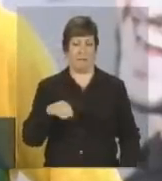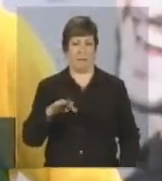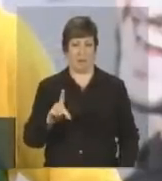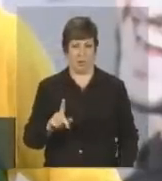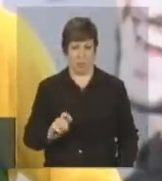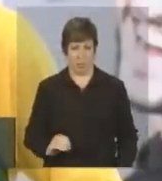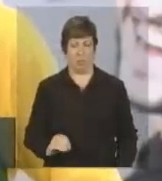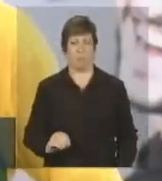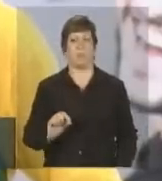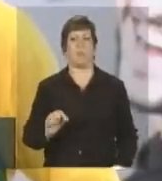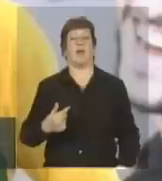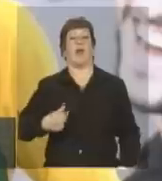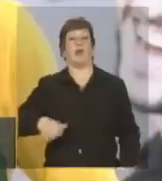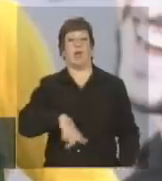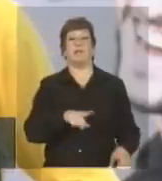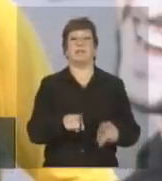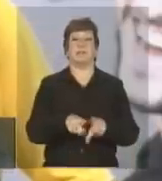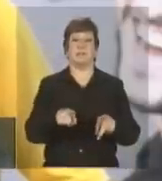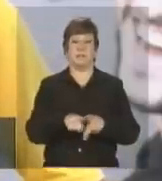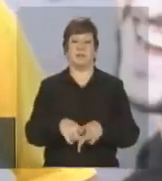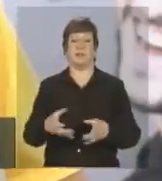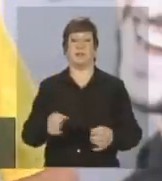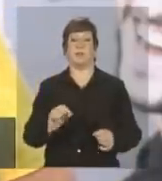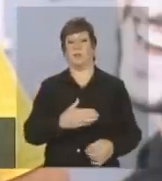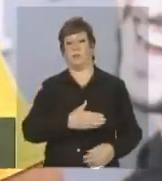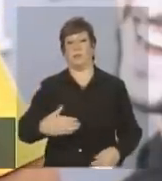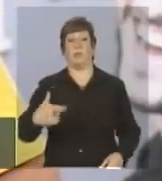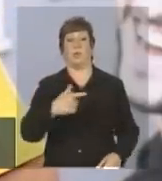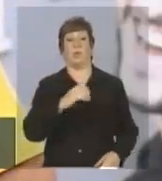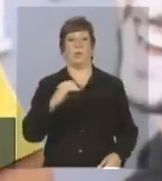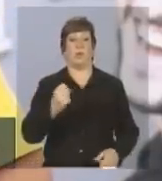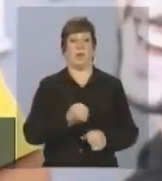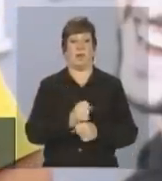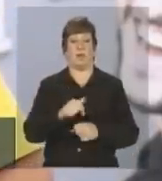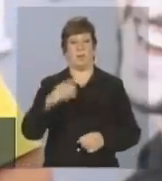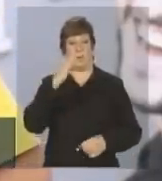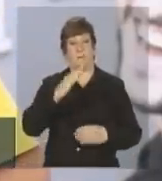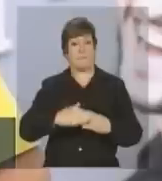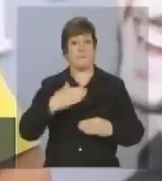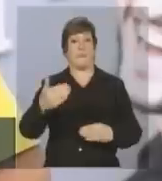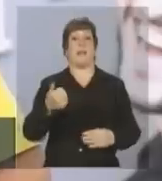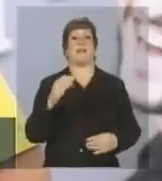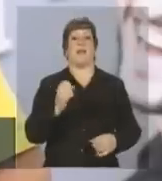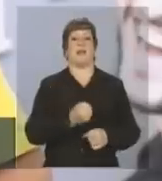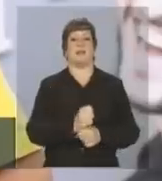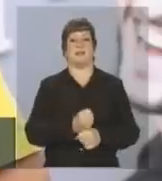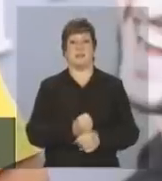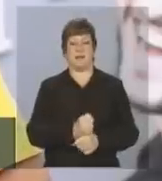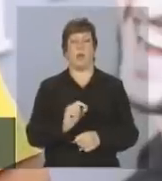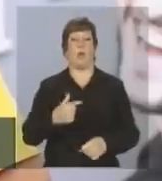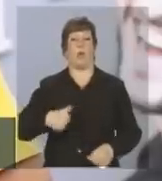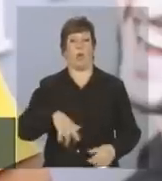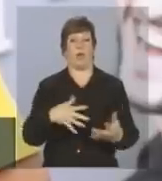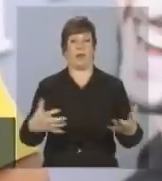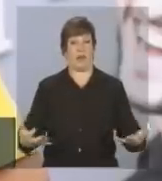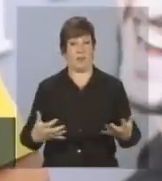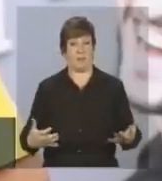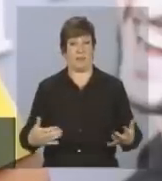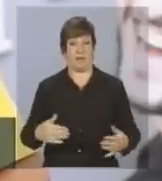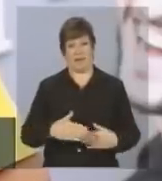independência. Rumo, portanto, aos 200 anos, o Brasil mais 10 anos, e o que nós queremos do Brasil daqui a 10